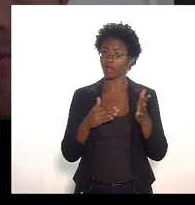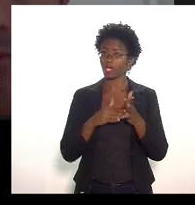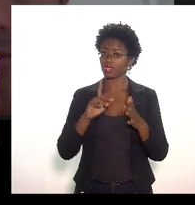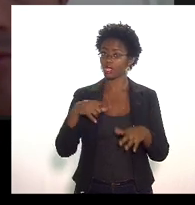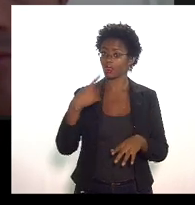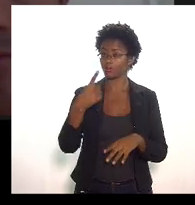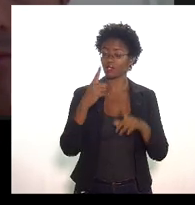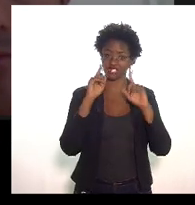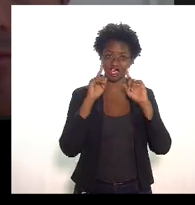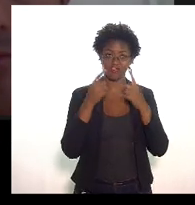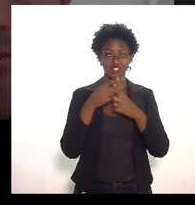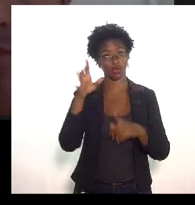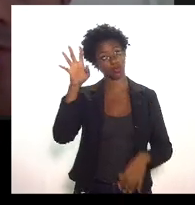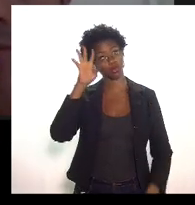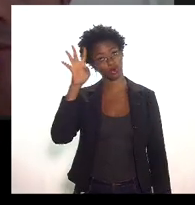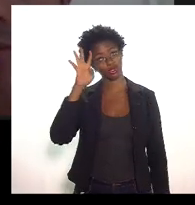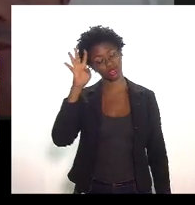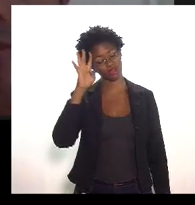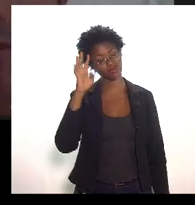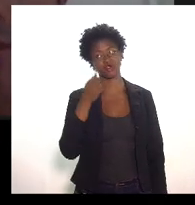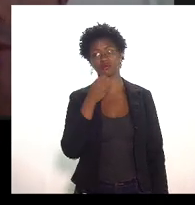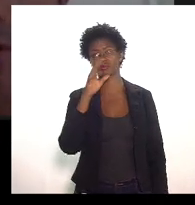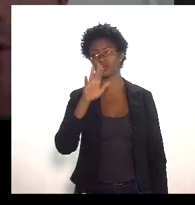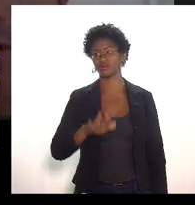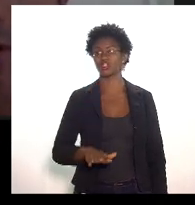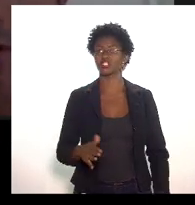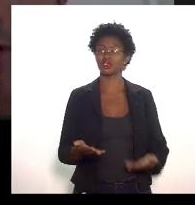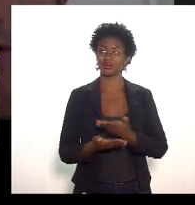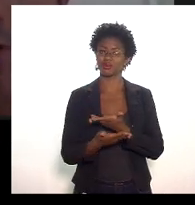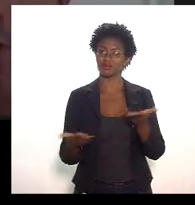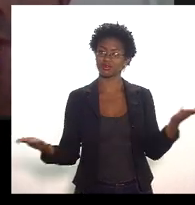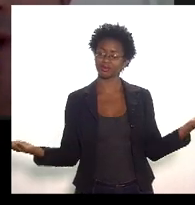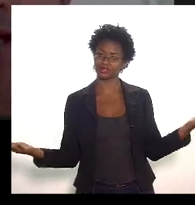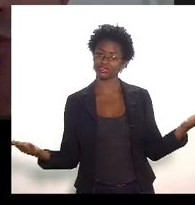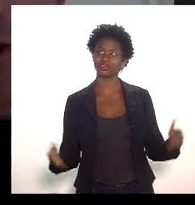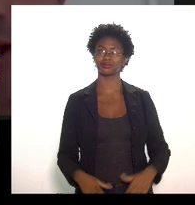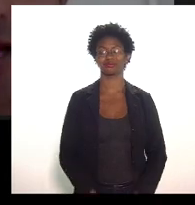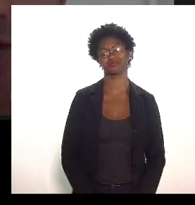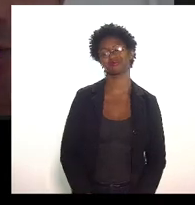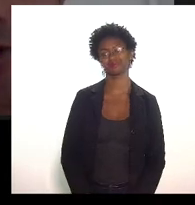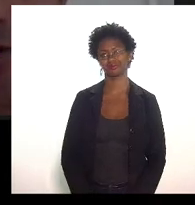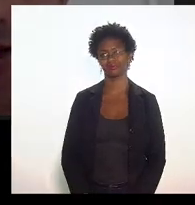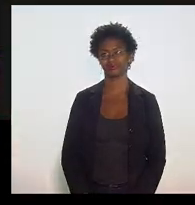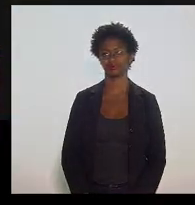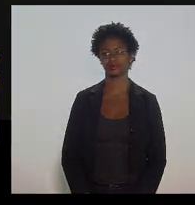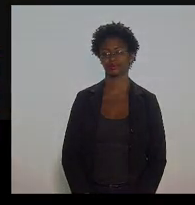reunião de quarta-feira. Uma boa tarde aí, meninos. Boa tarde. Boa tarde. Boa tarde.